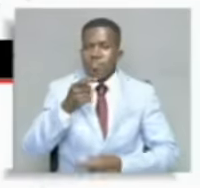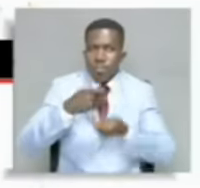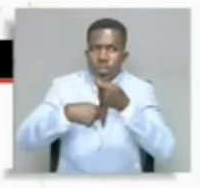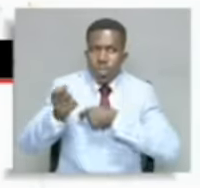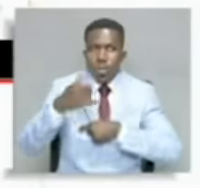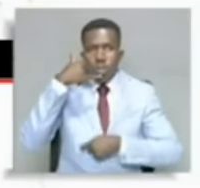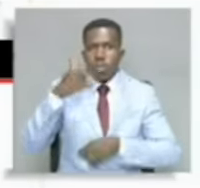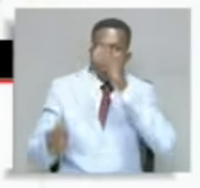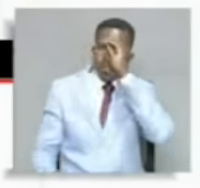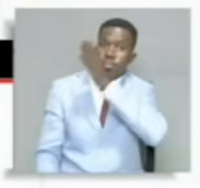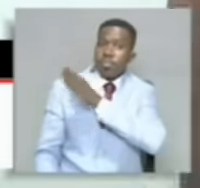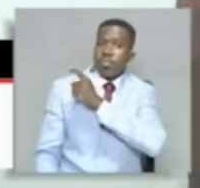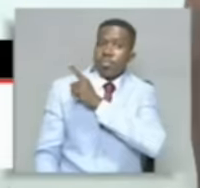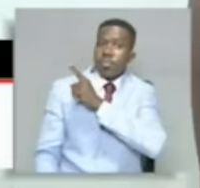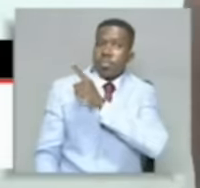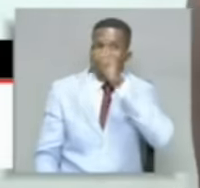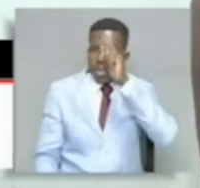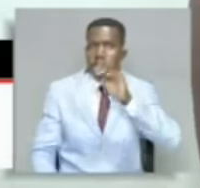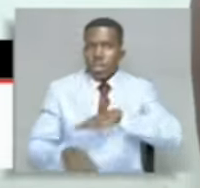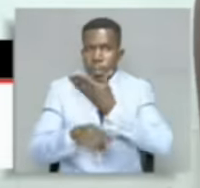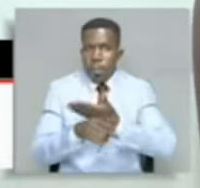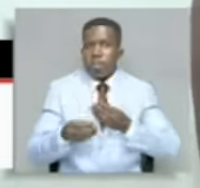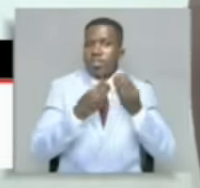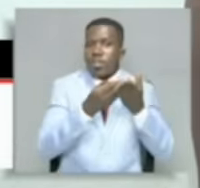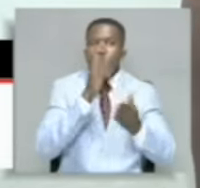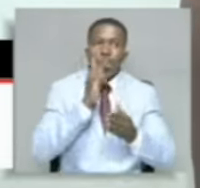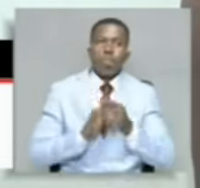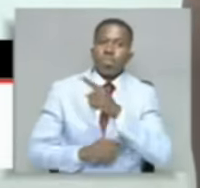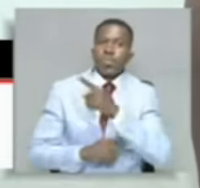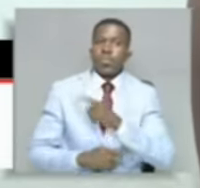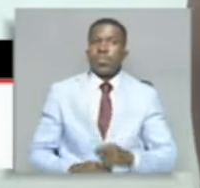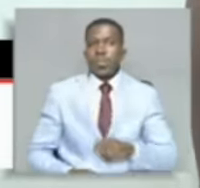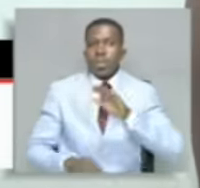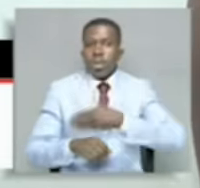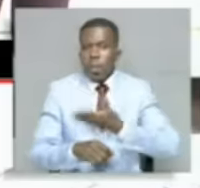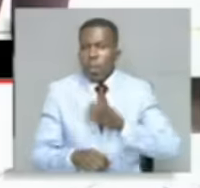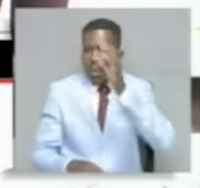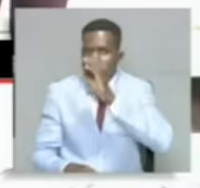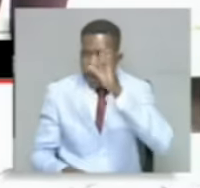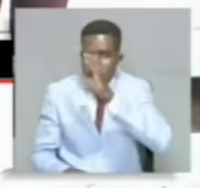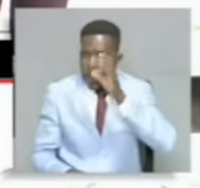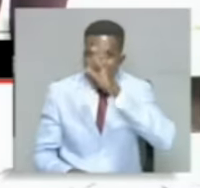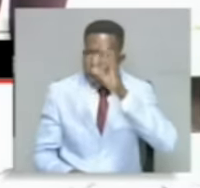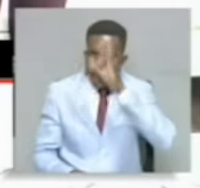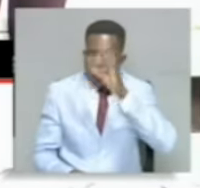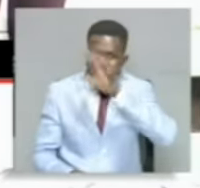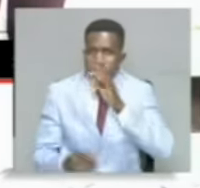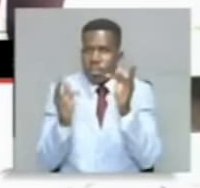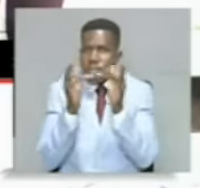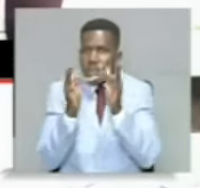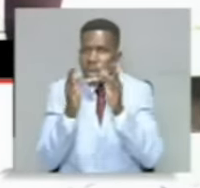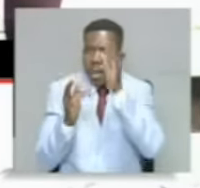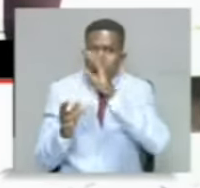este cidadão, que, por sua vez, repassou a esta senhora. Rastreado e com a ajuda das imagens do CISP,